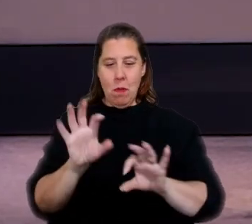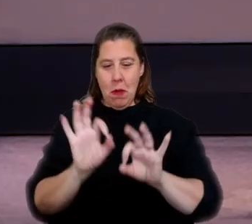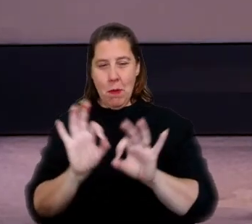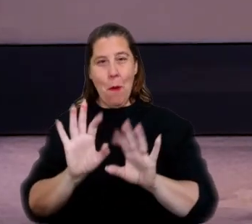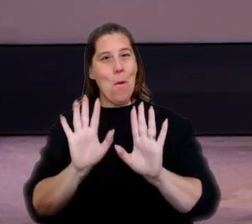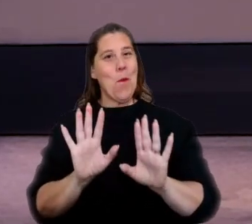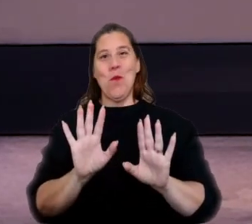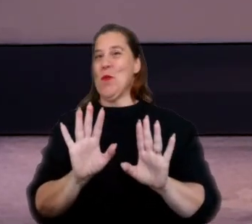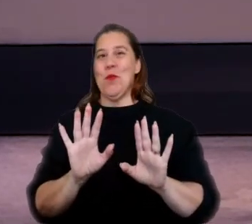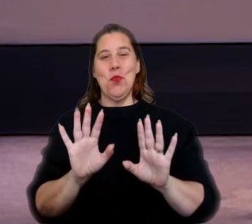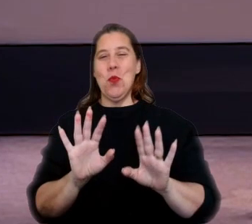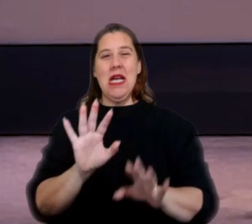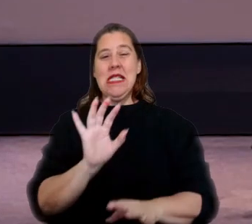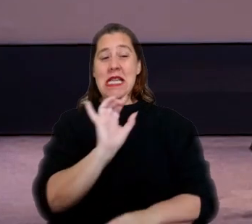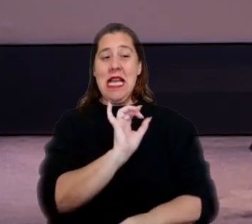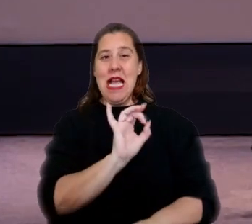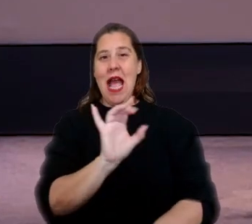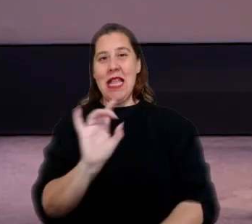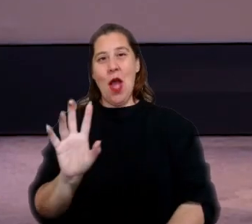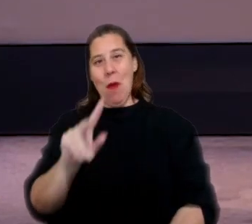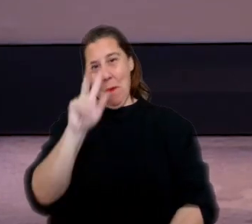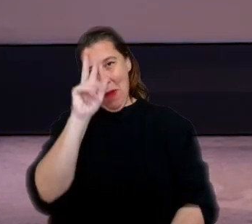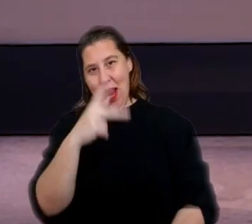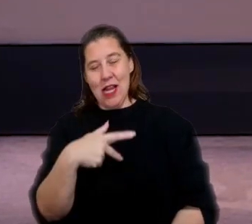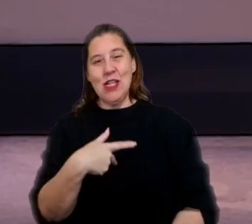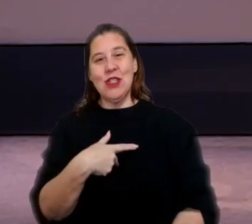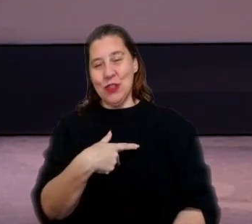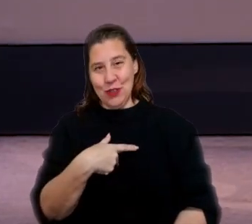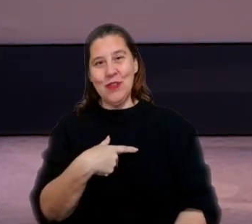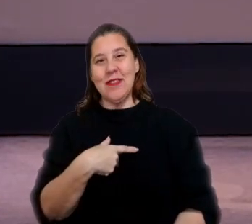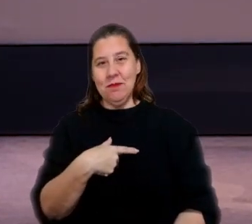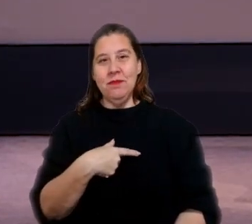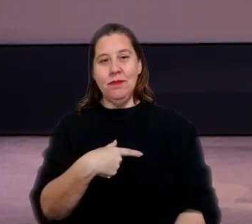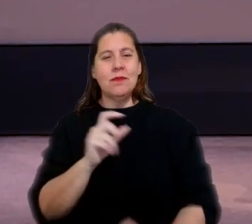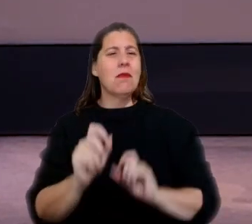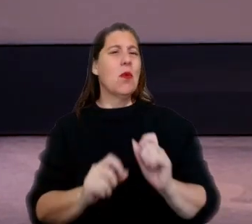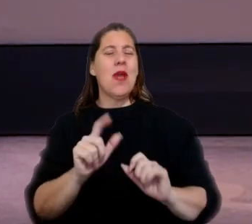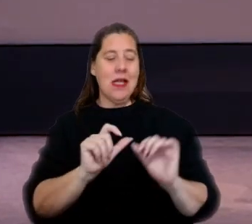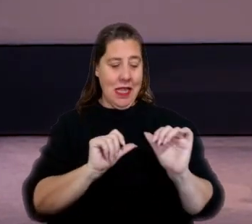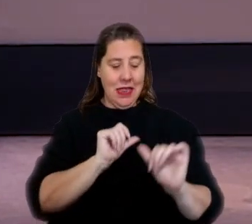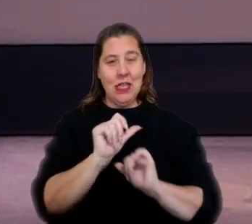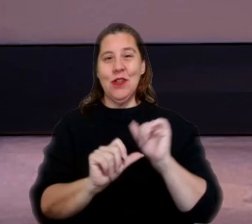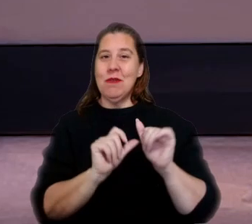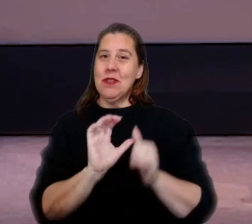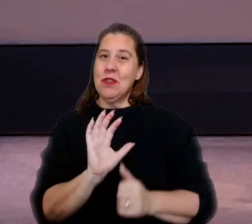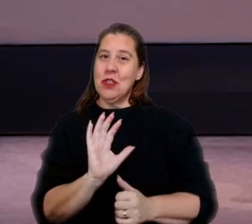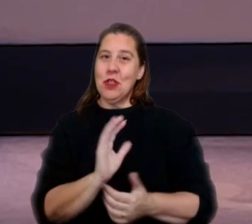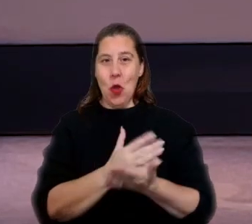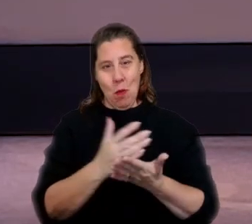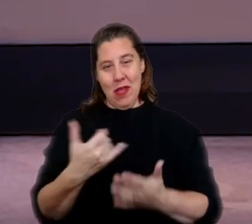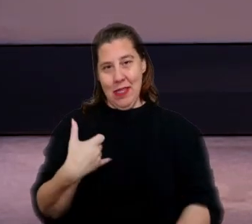as frequências, nunca vai bater uma com a outra. Então, acho que aí fica claro o que, que é isso, o que, que é essa transformação